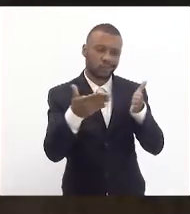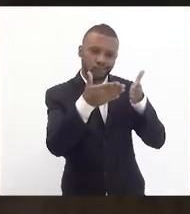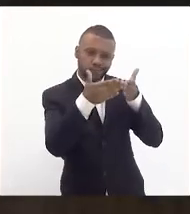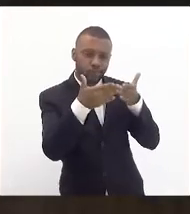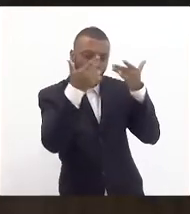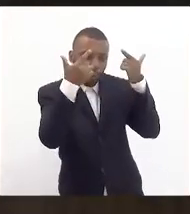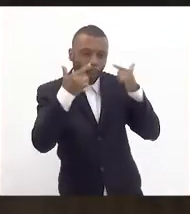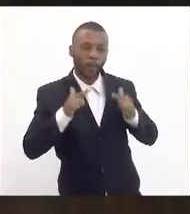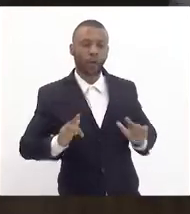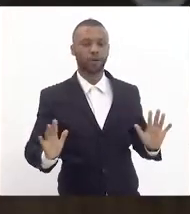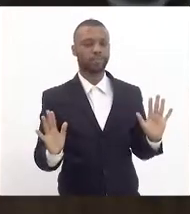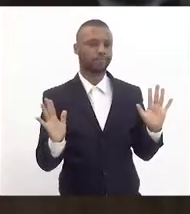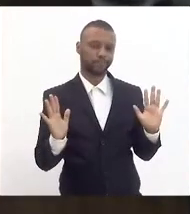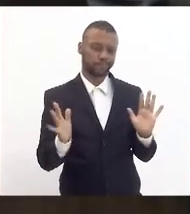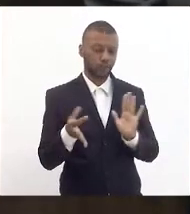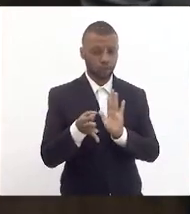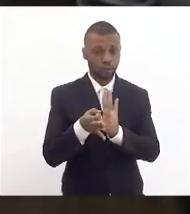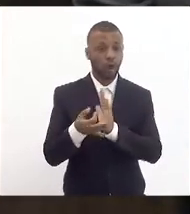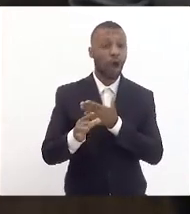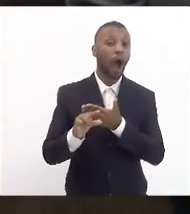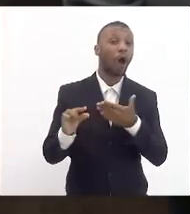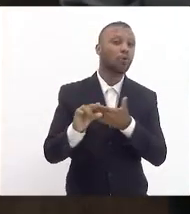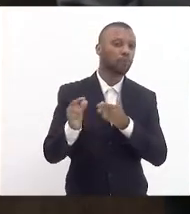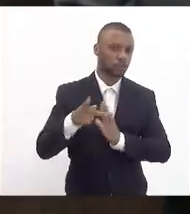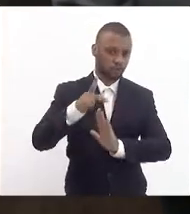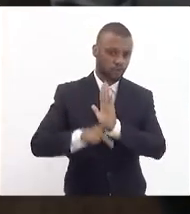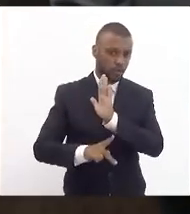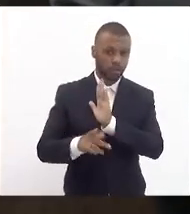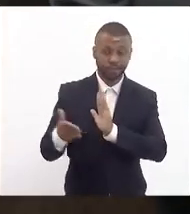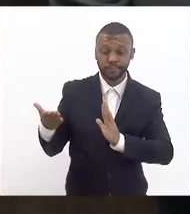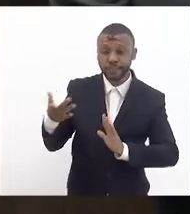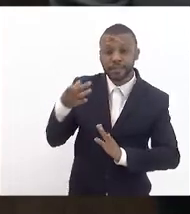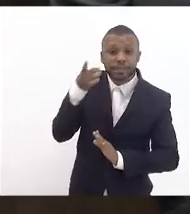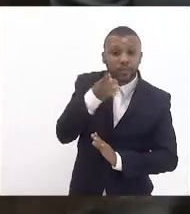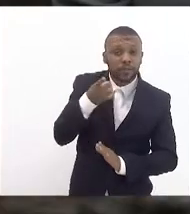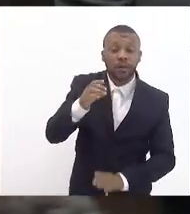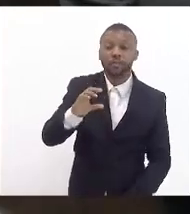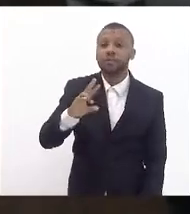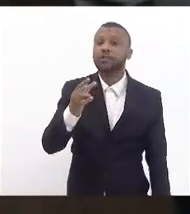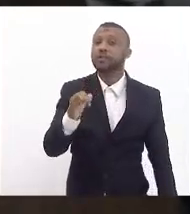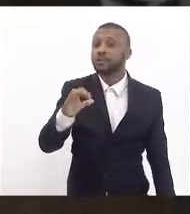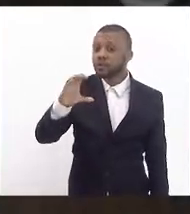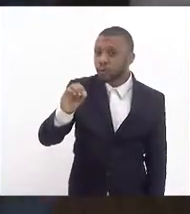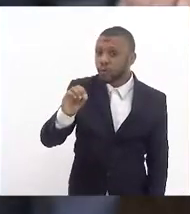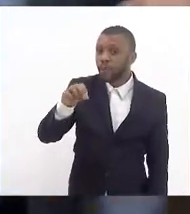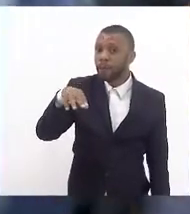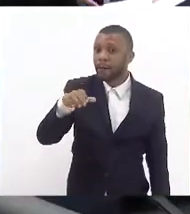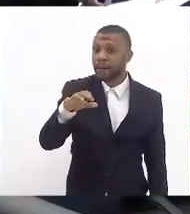do meu parecer, por ser autor do projeto. Deputado Chico Machado faz parte da Comissão de Obras.